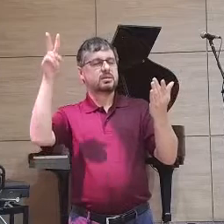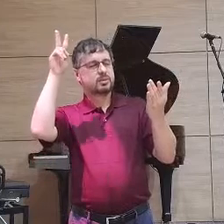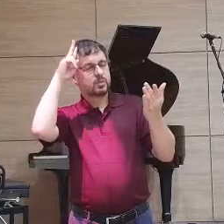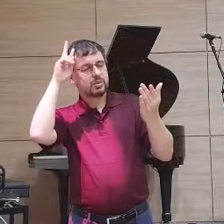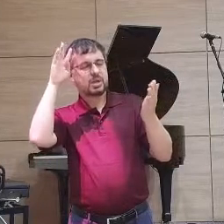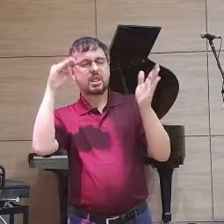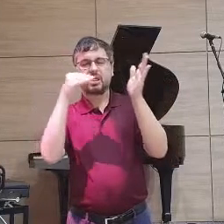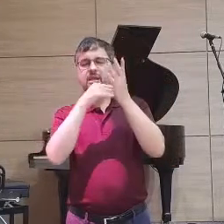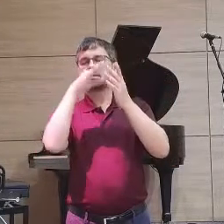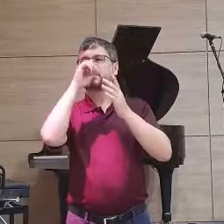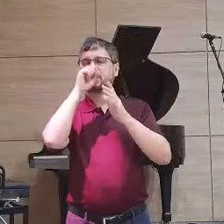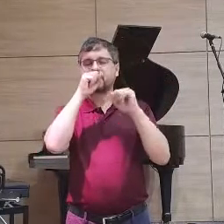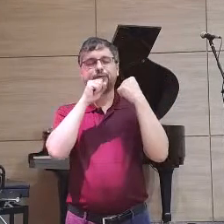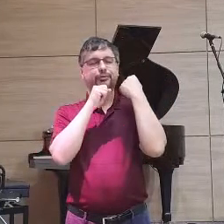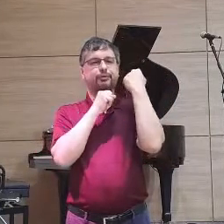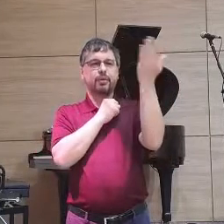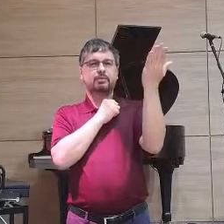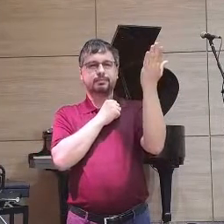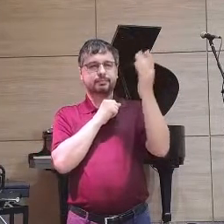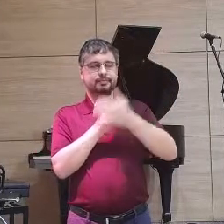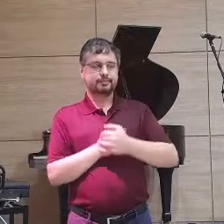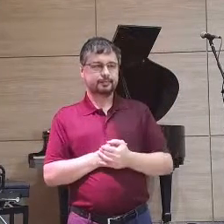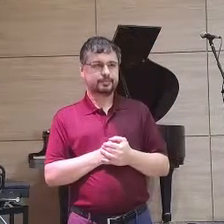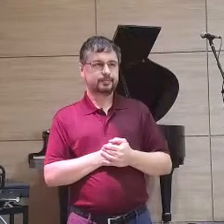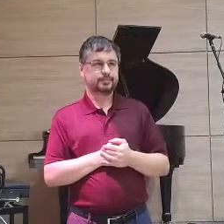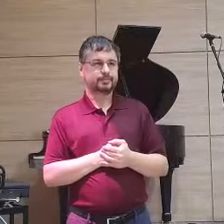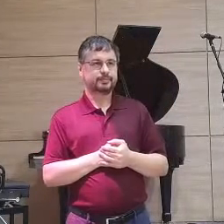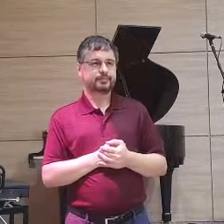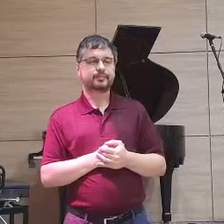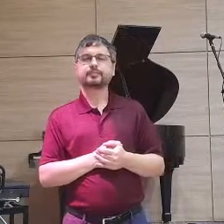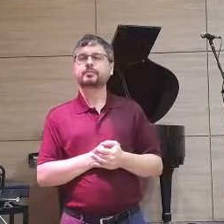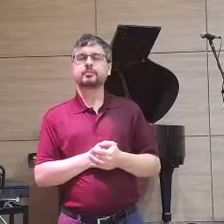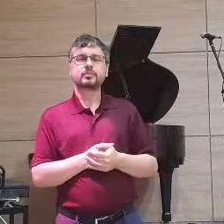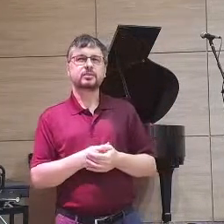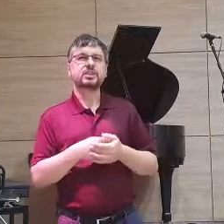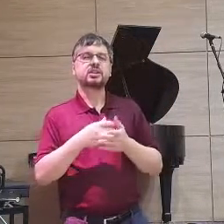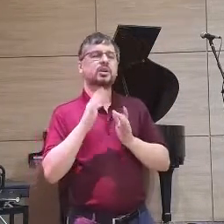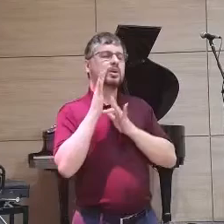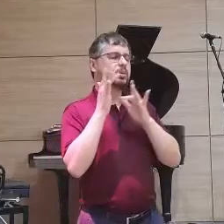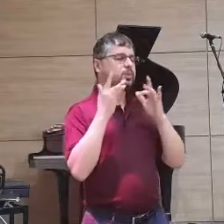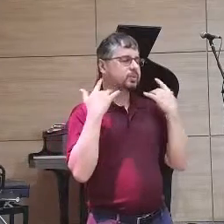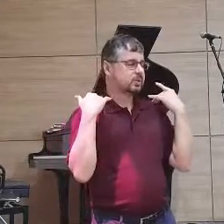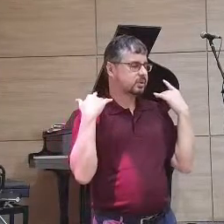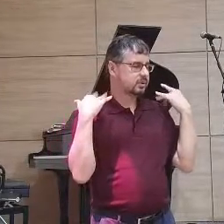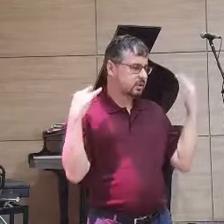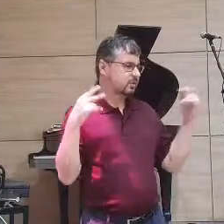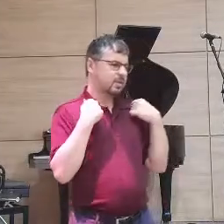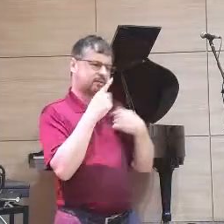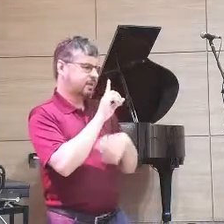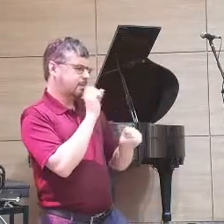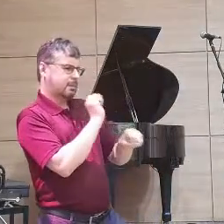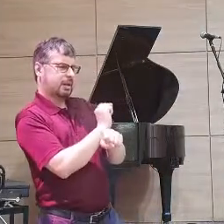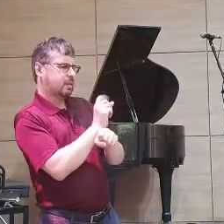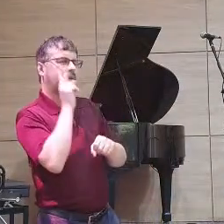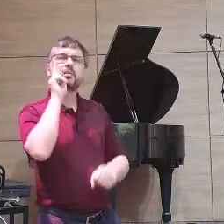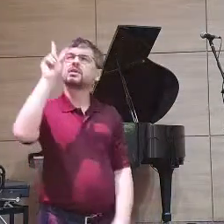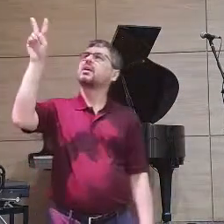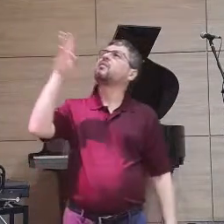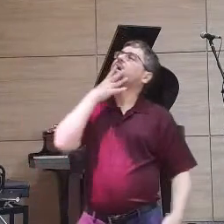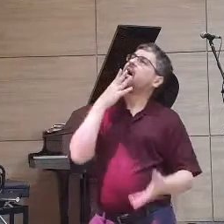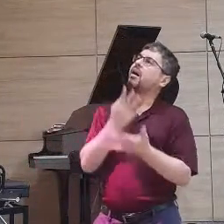no lá fora é por isso que os anjos dizem que não fique aí com a boca aberta cheio de dente esperando a benção chegar eu lembro para o